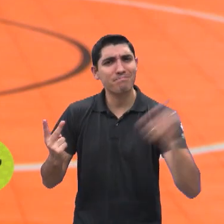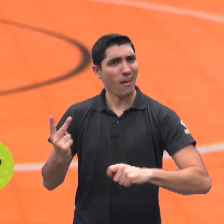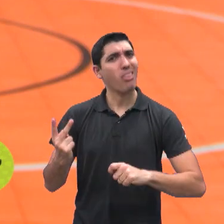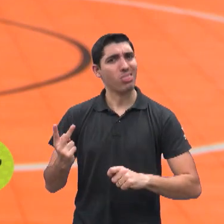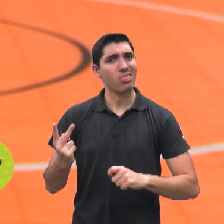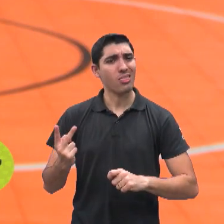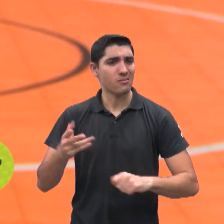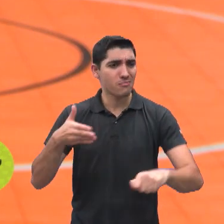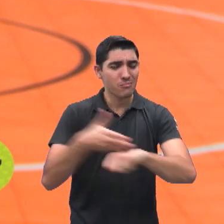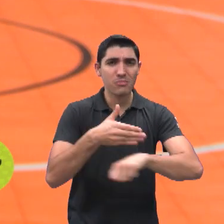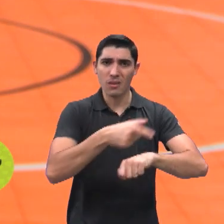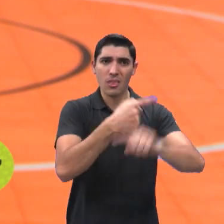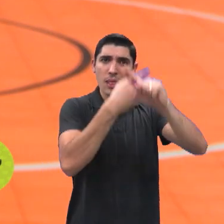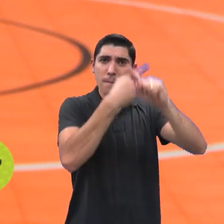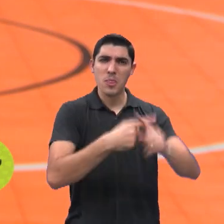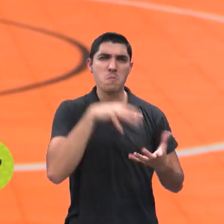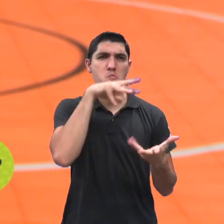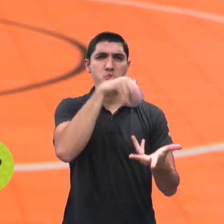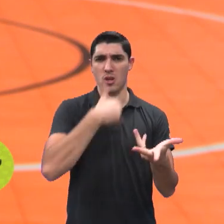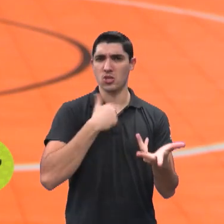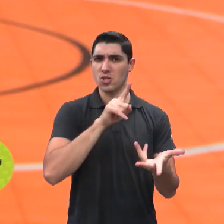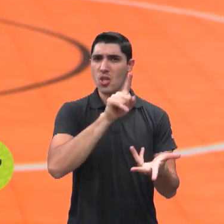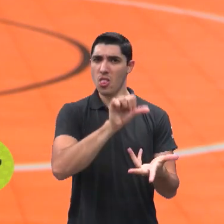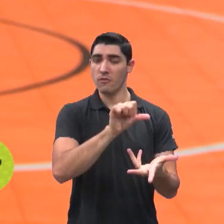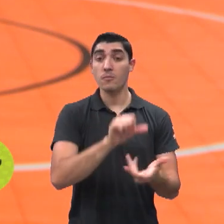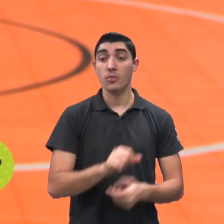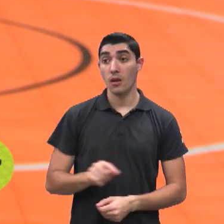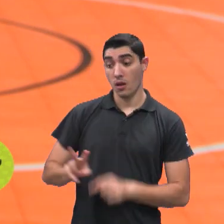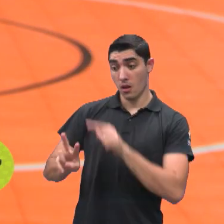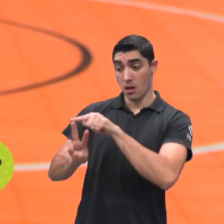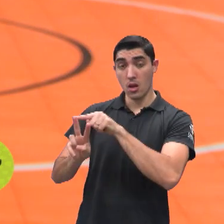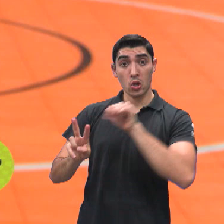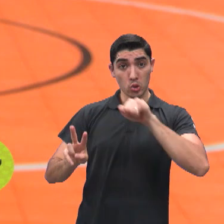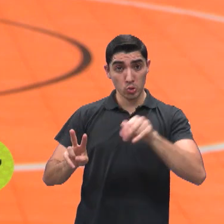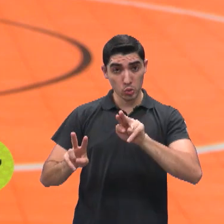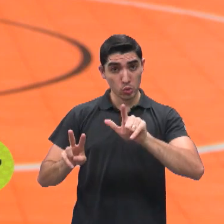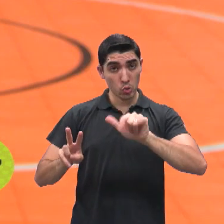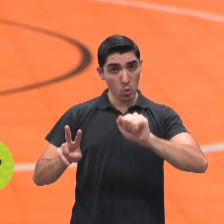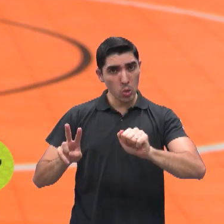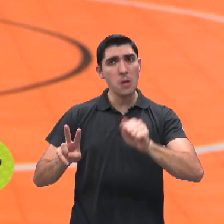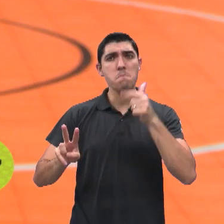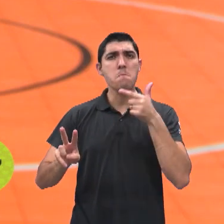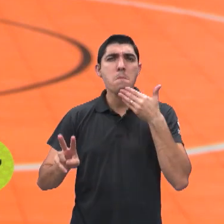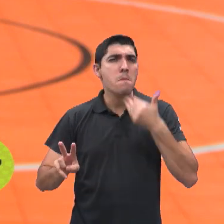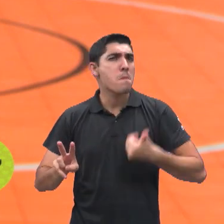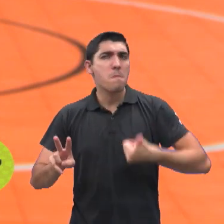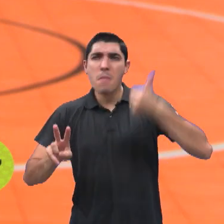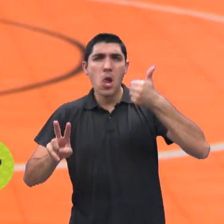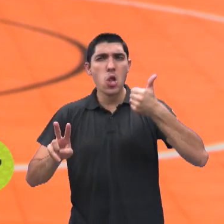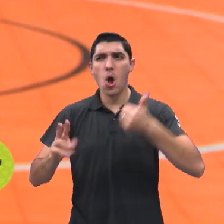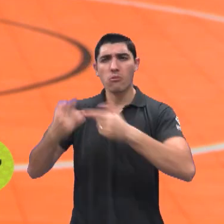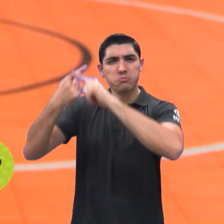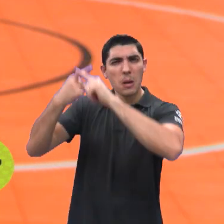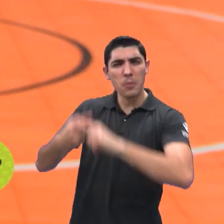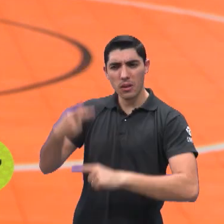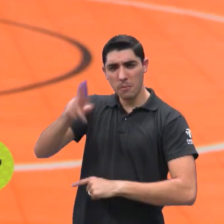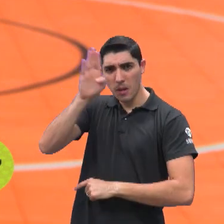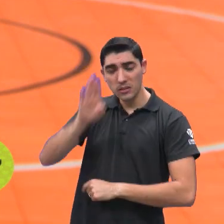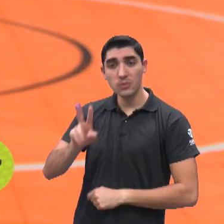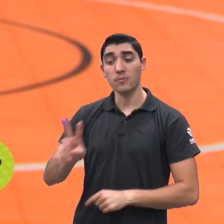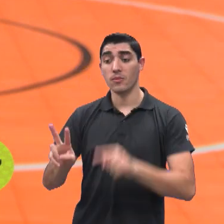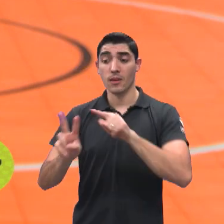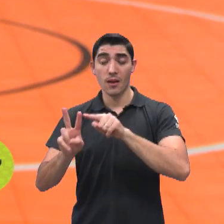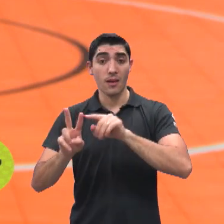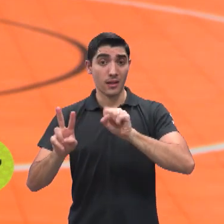no Sub-19. Júlia, recentemente MVP do Sub-19. Sara, recentemente voltando de El Salvador, onde ela esteve